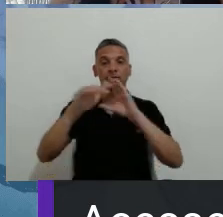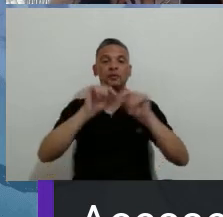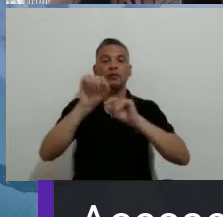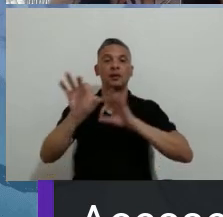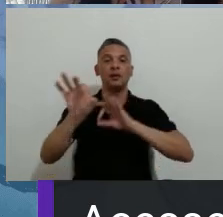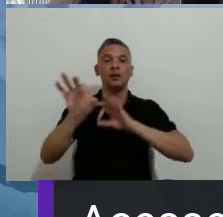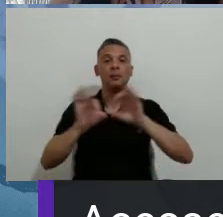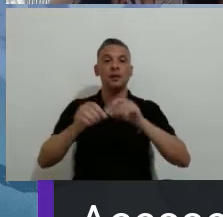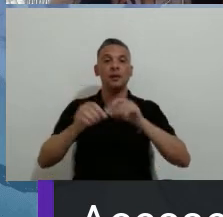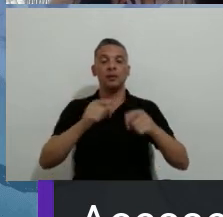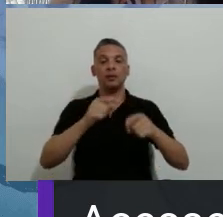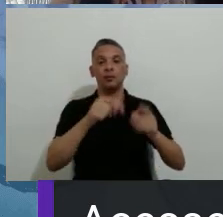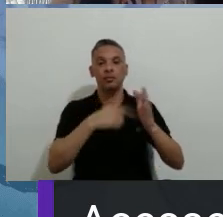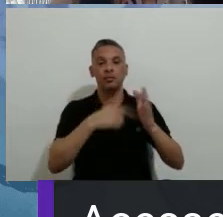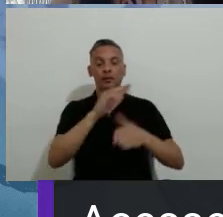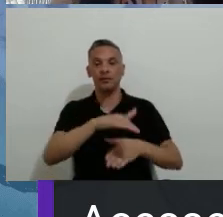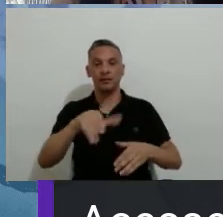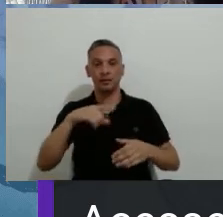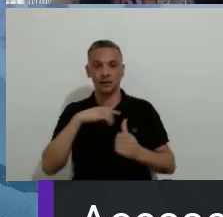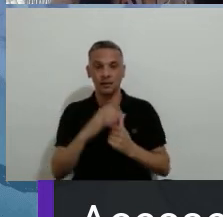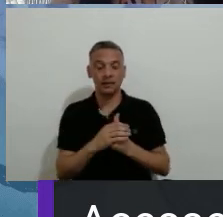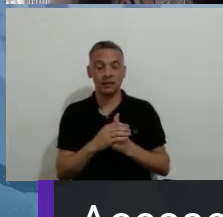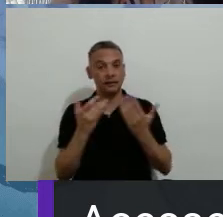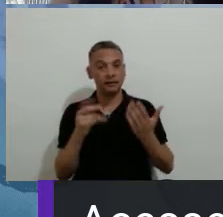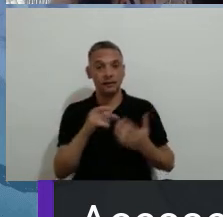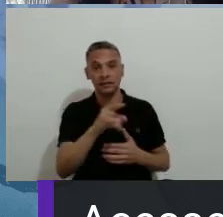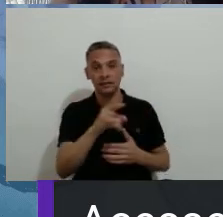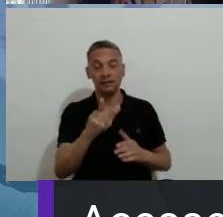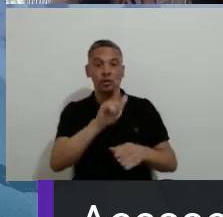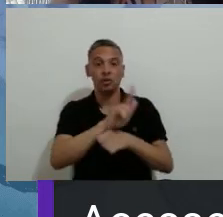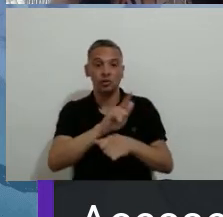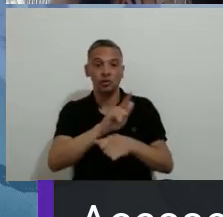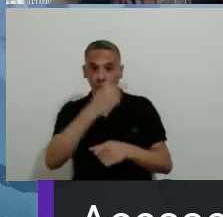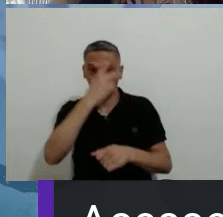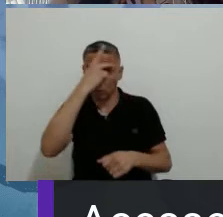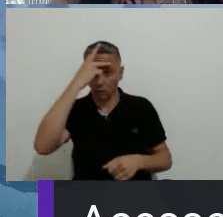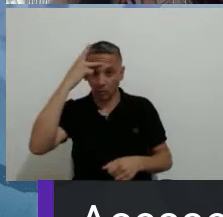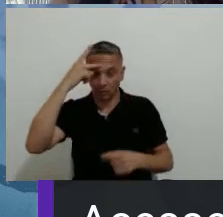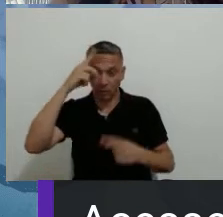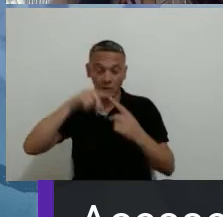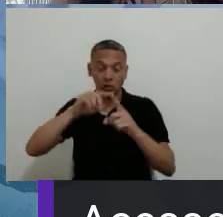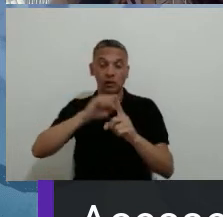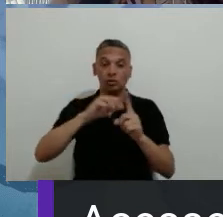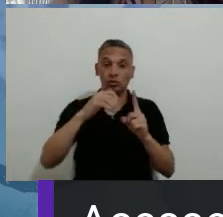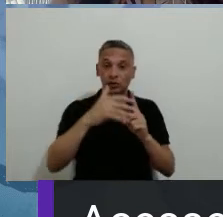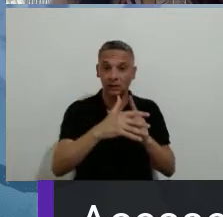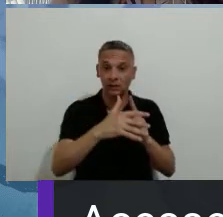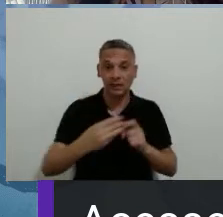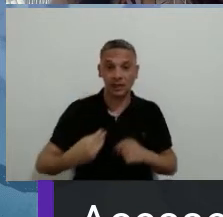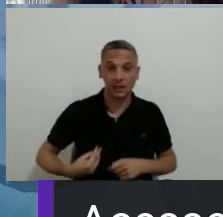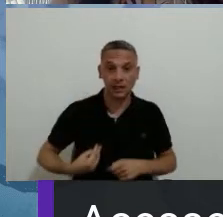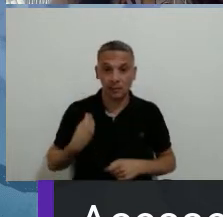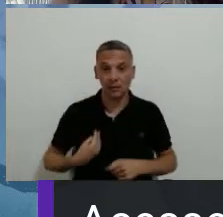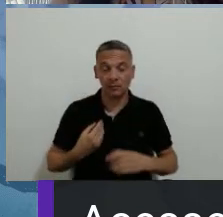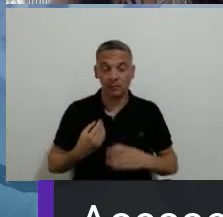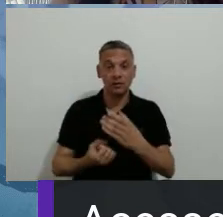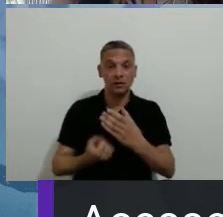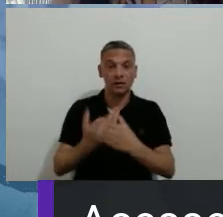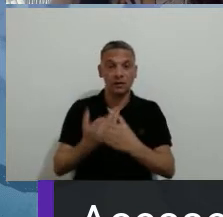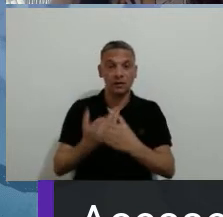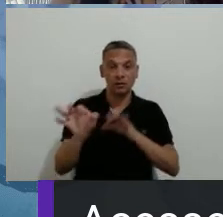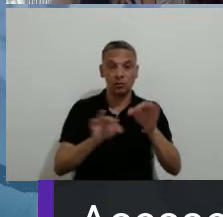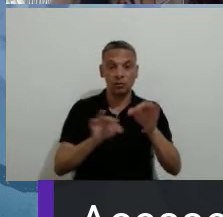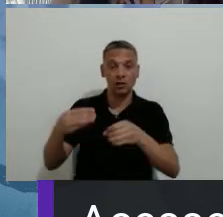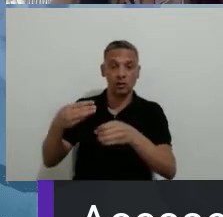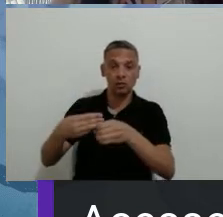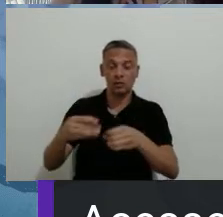primeira infância. Então, caso um gestor, uma gestora, um ator da sociedade civil que participou da elaboração de um plano de um município, que não